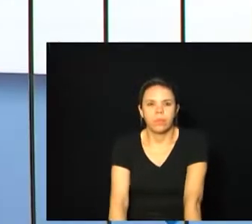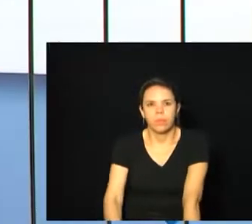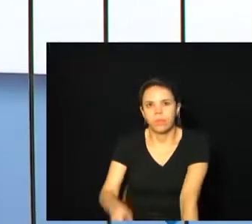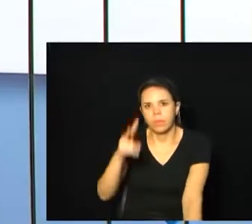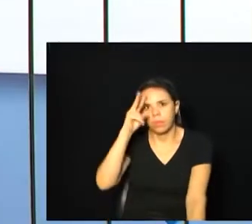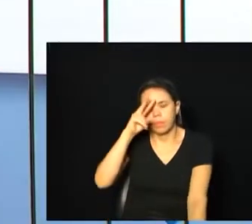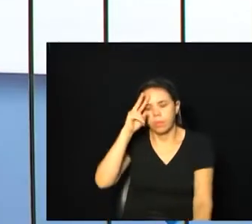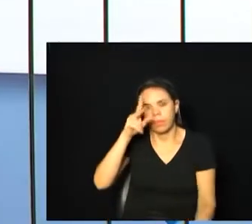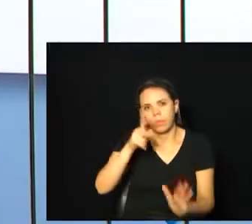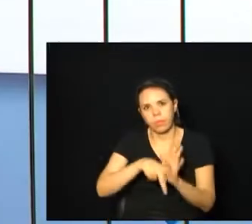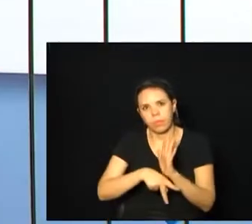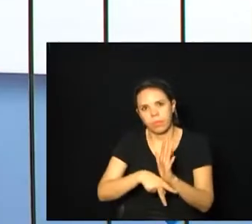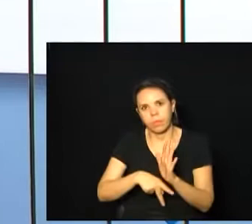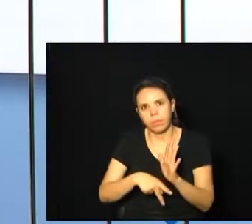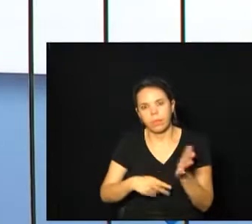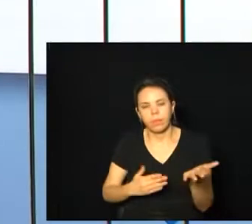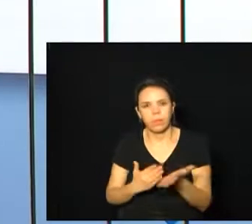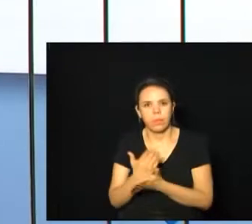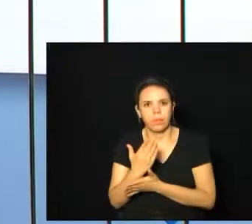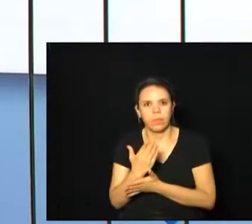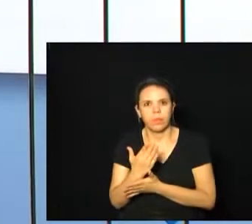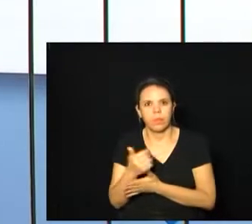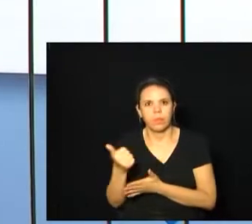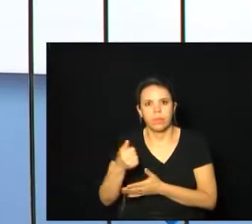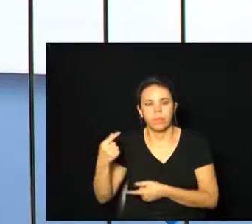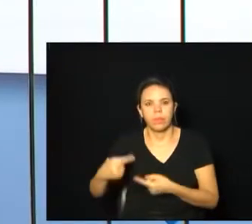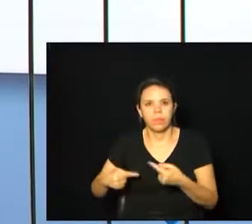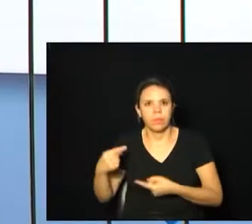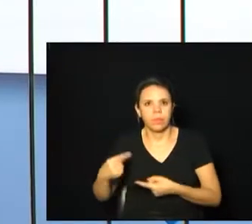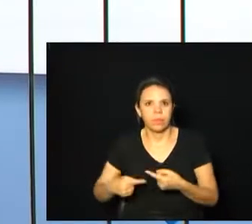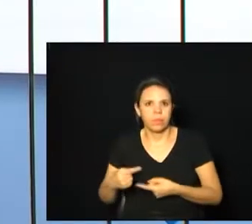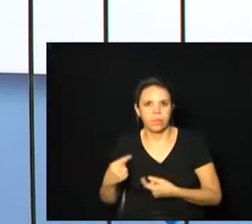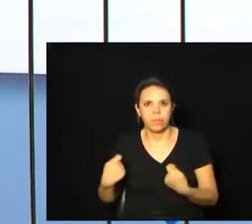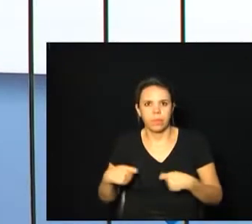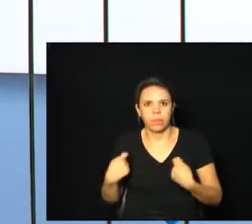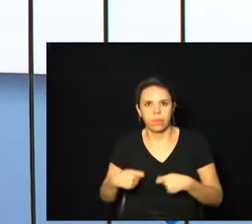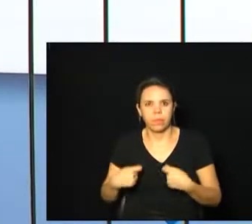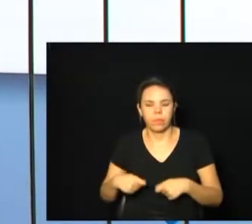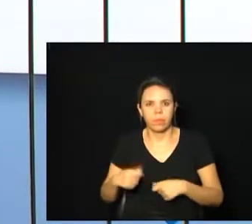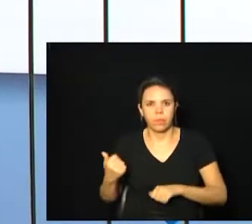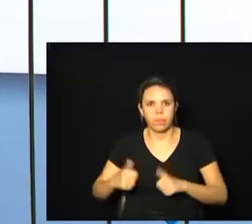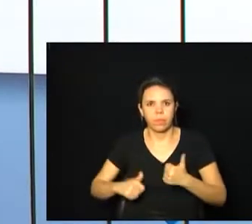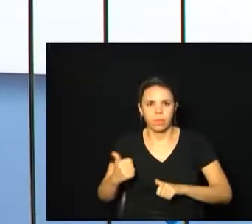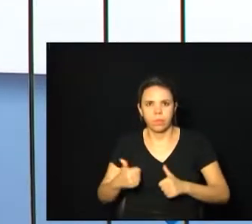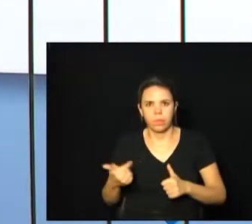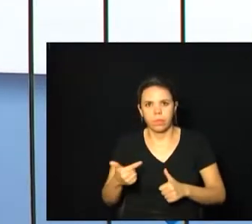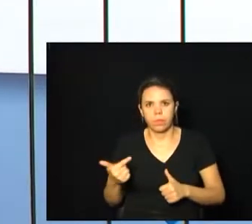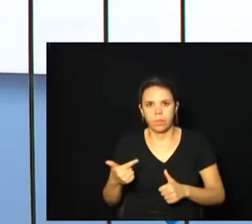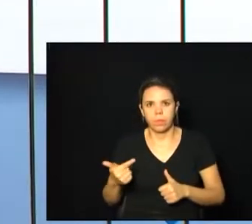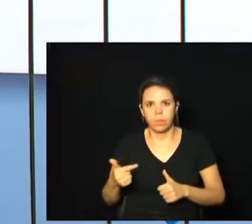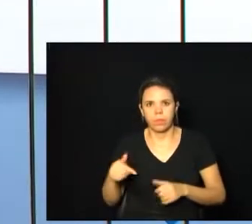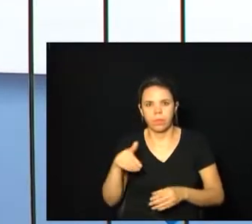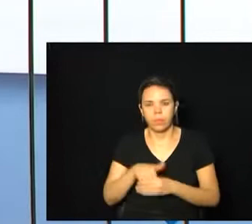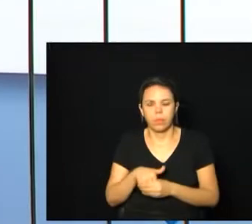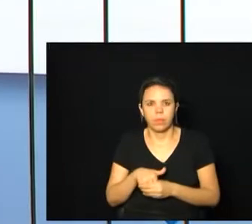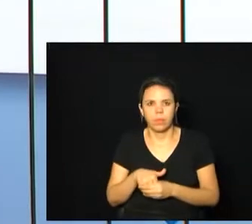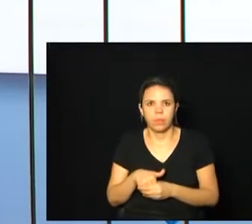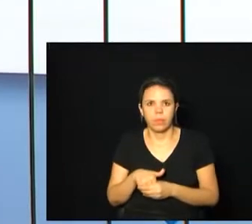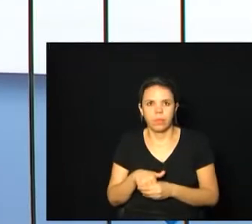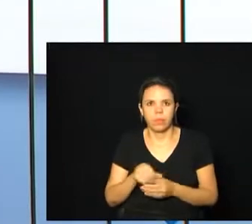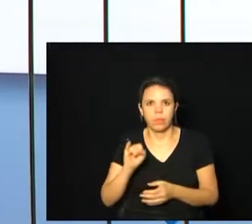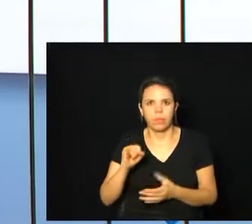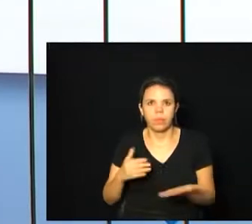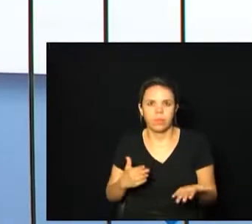Lembrando que os projetos que foram aprovados em primeira discussão precisam passar por um segundo turno de votação e,